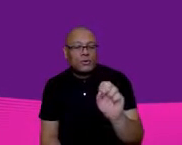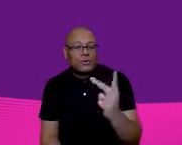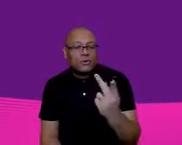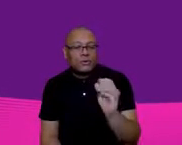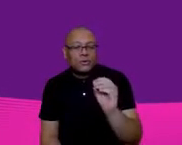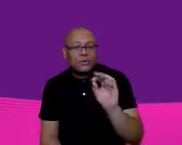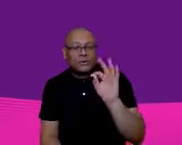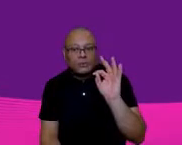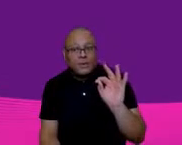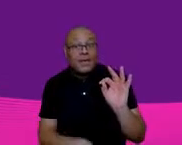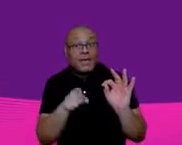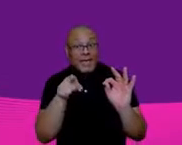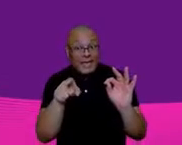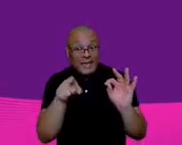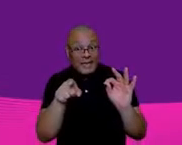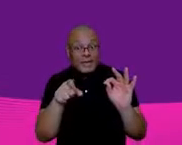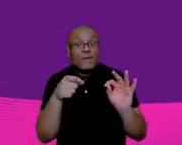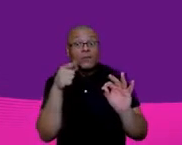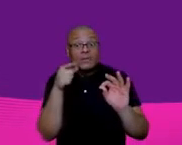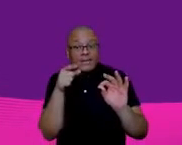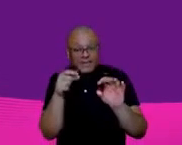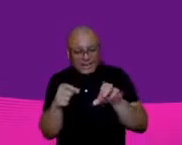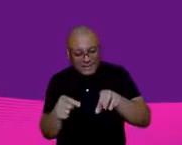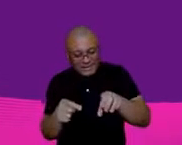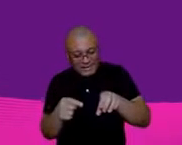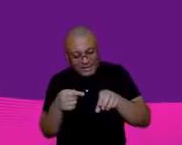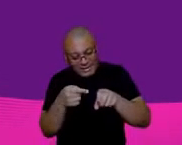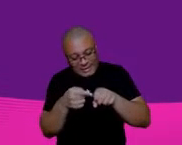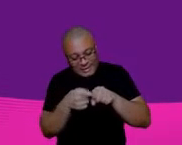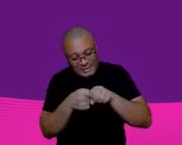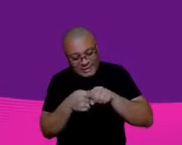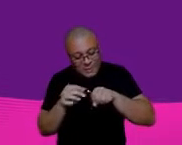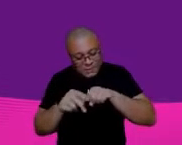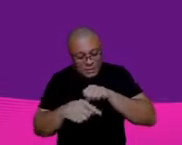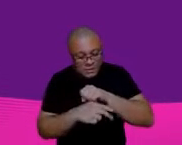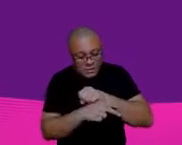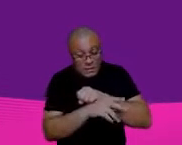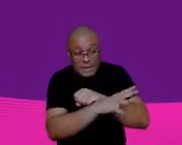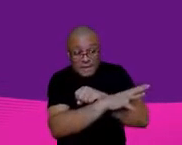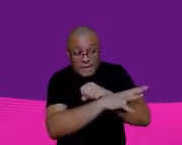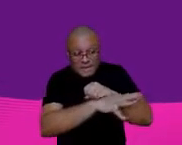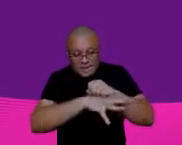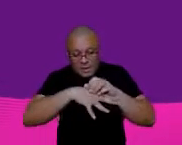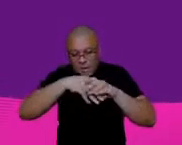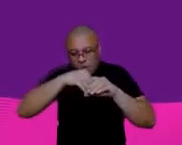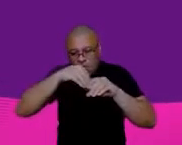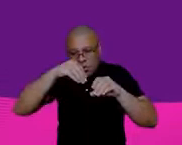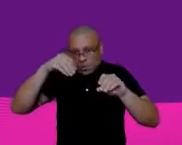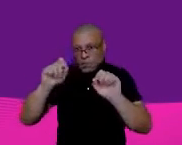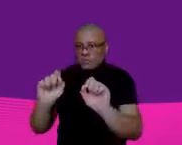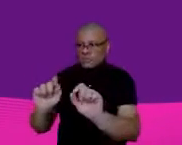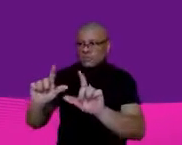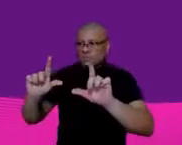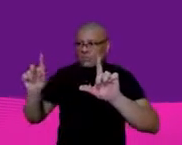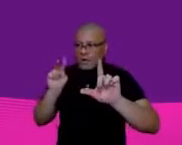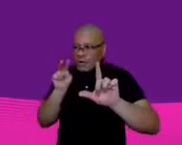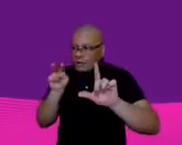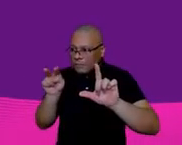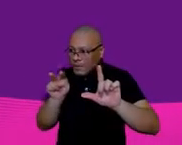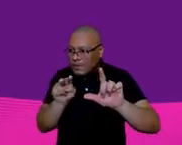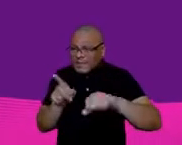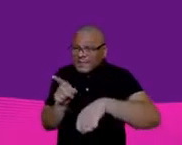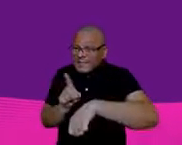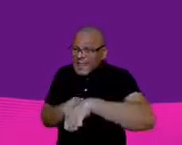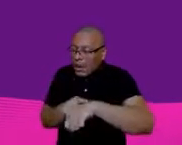você coloca uma sonda dentro da haste e ele vai projetar uma imagem virtual do que você está fazendo em tempo real. Então, você